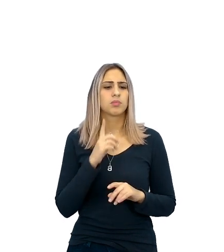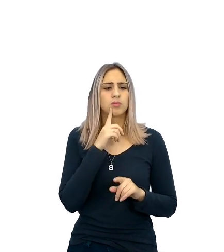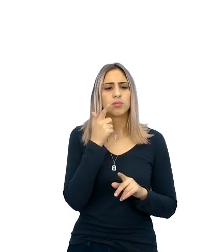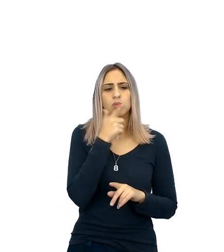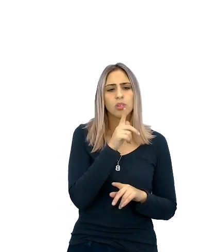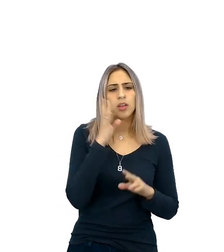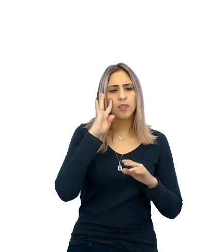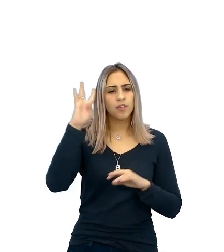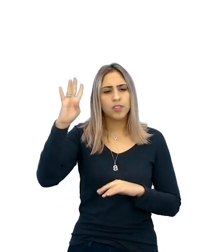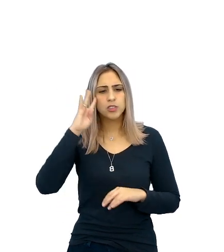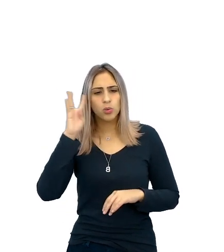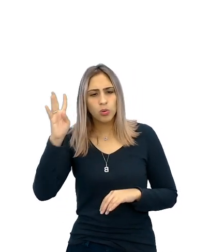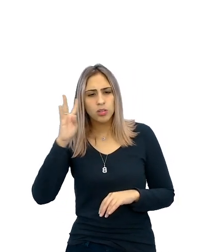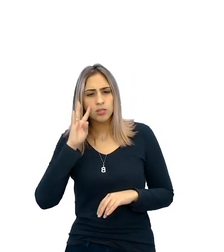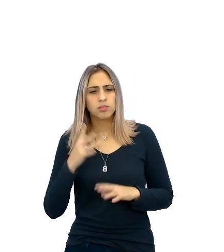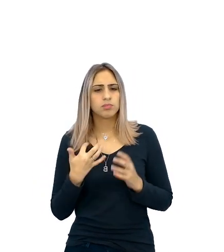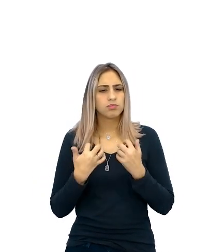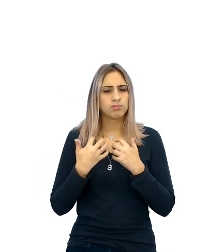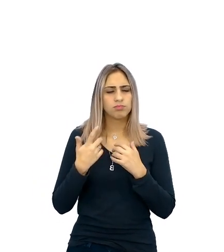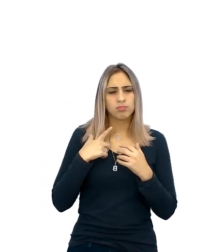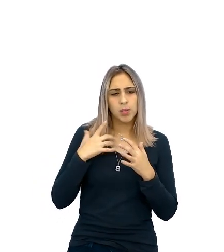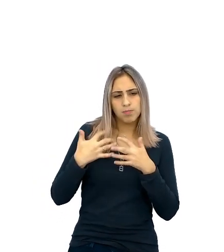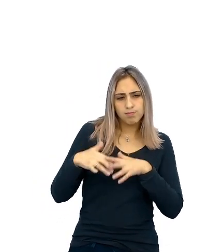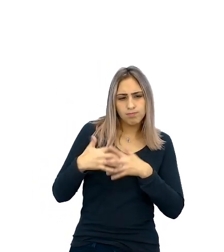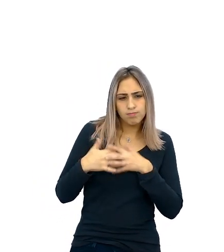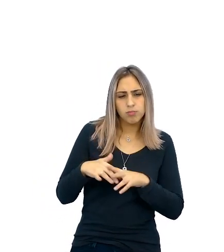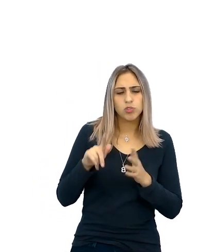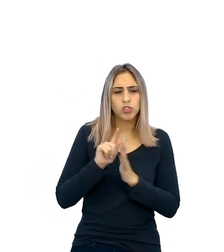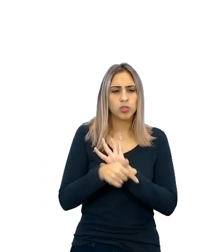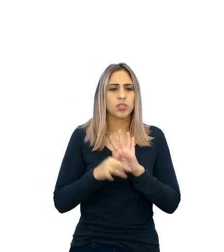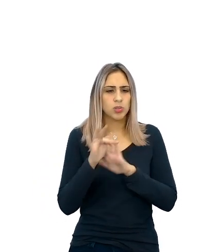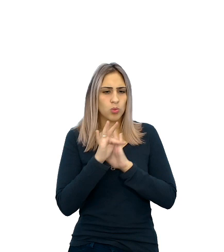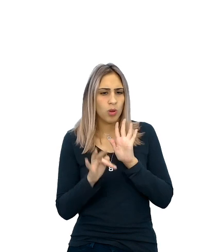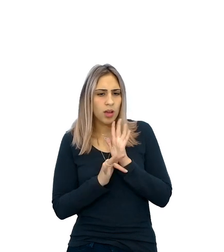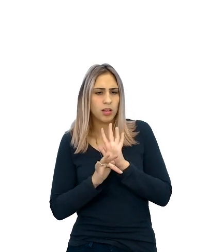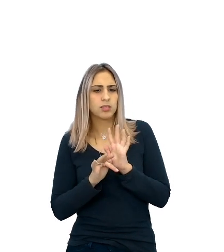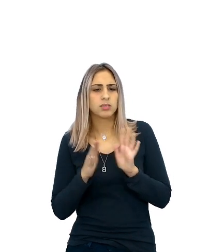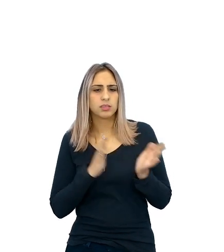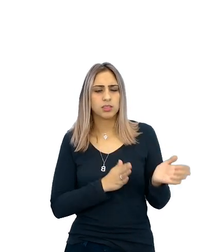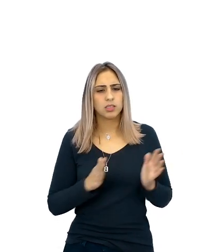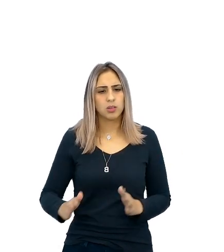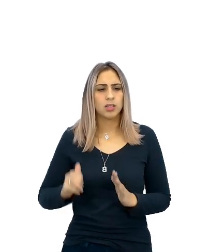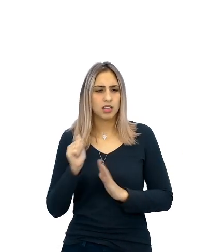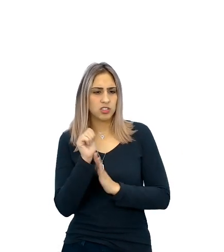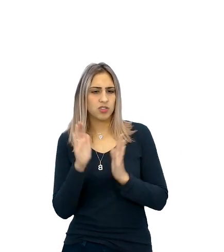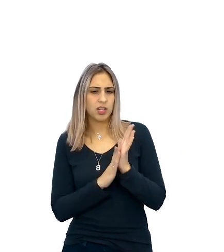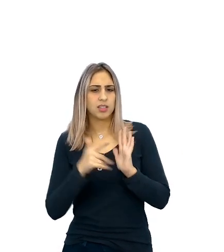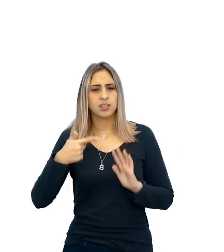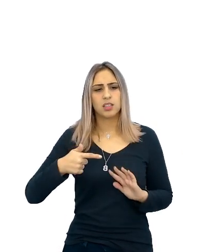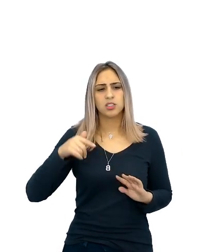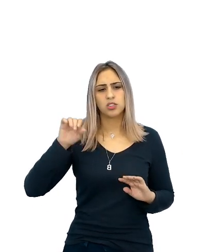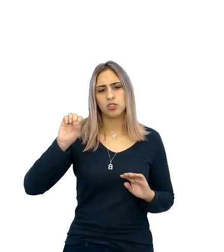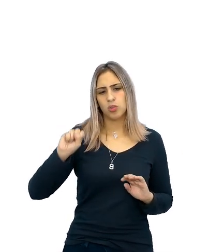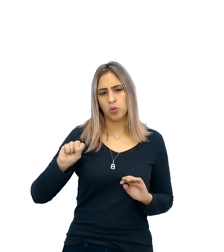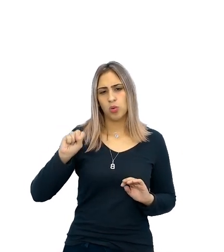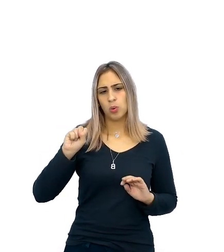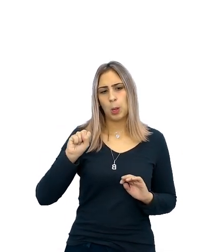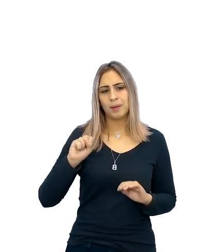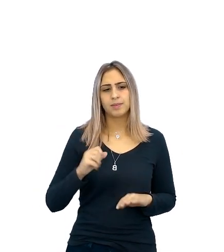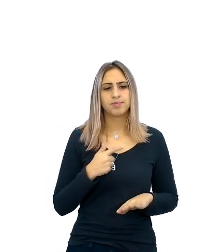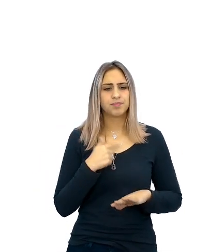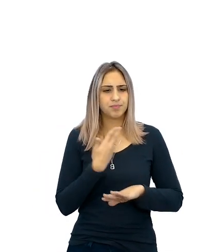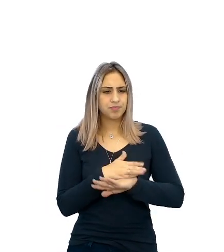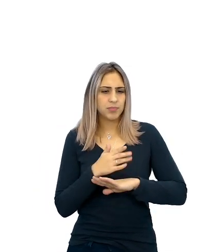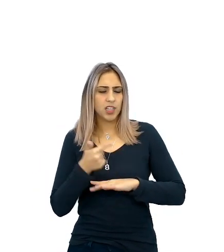Nós promovemos reflexões acerca das complexidades dos gêneros textuais, dos gêneros selecionados,